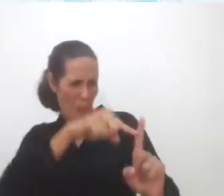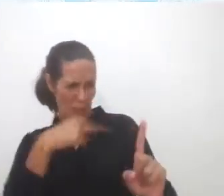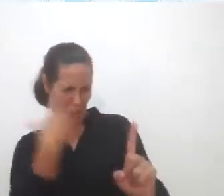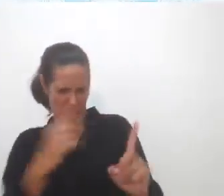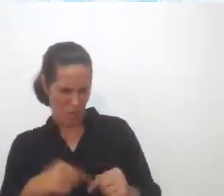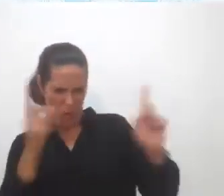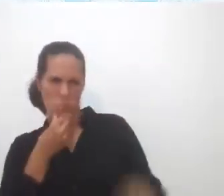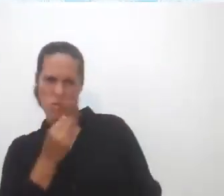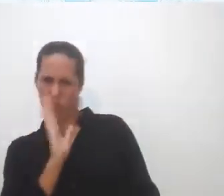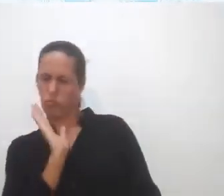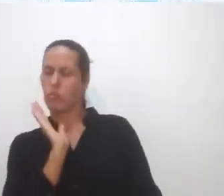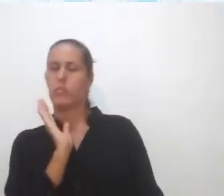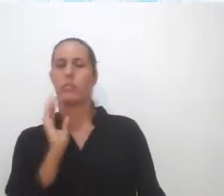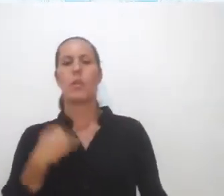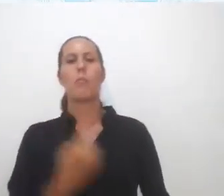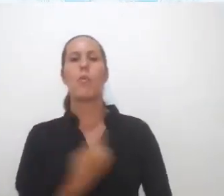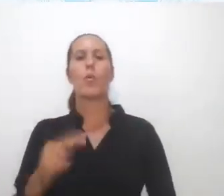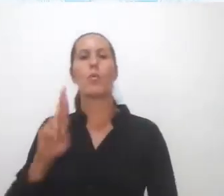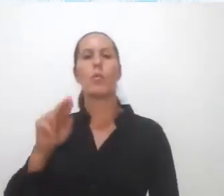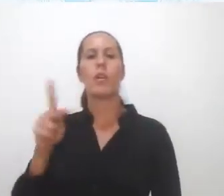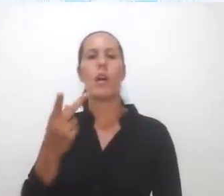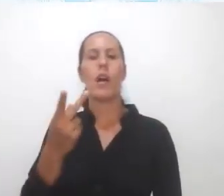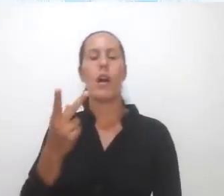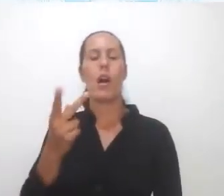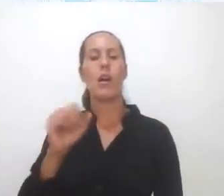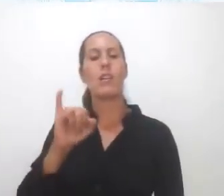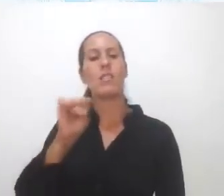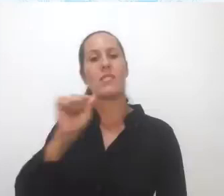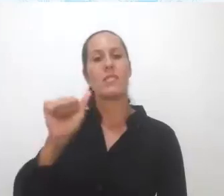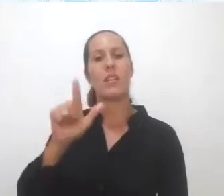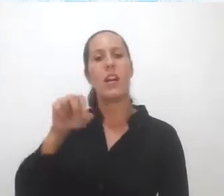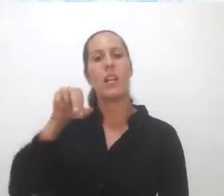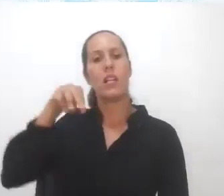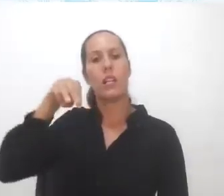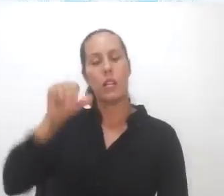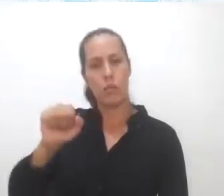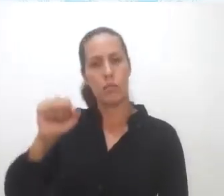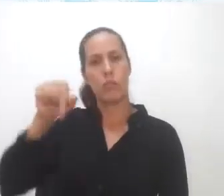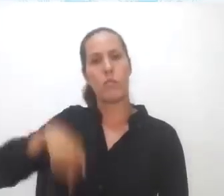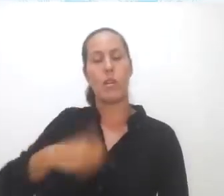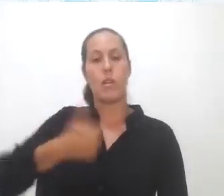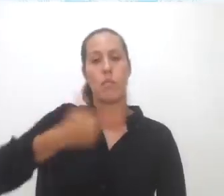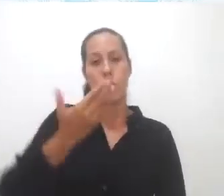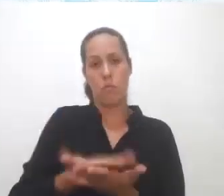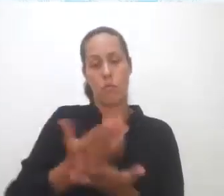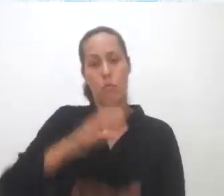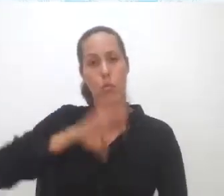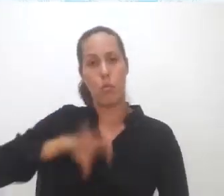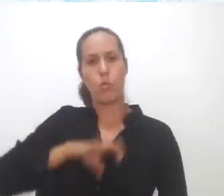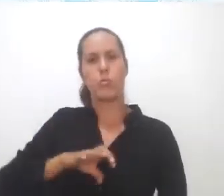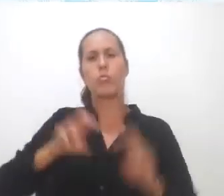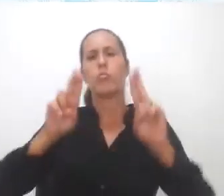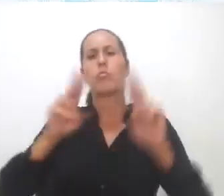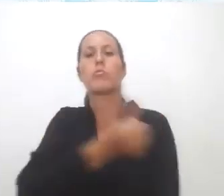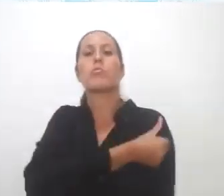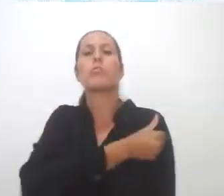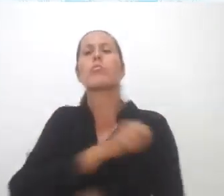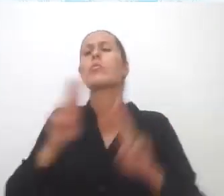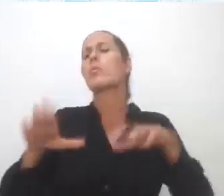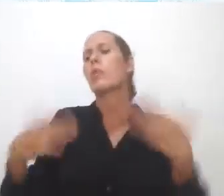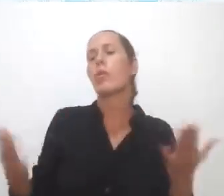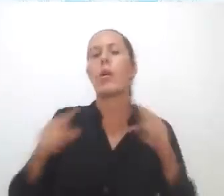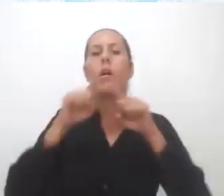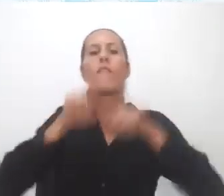Oxi, eu dei na minha mãe não, menino. Meu nome é Raíssa Lima e essa aqui é a nossa primeira aula de língua portuguesa para o 6º ano. O tema